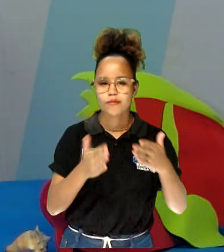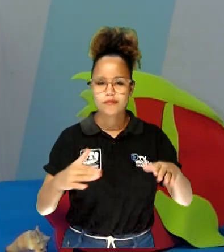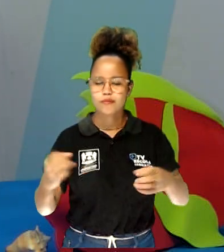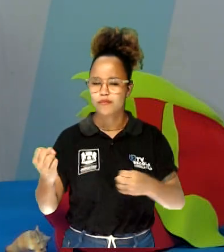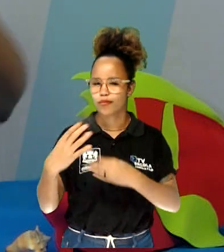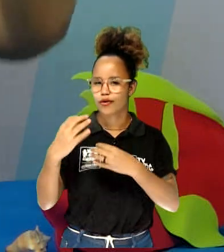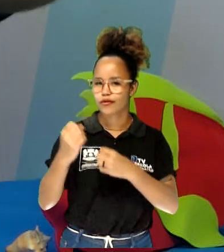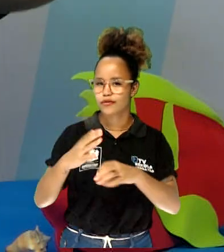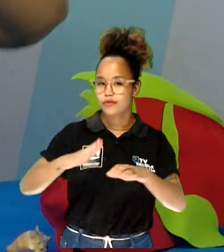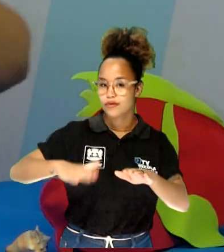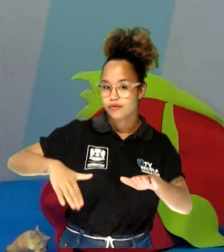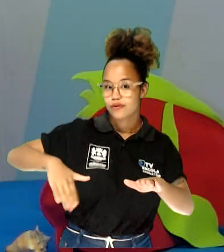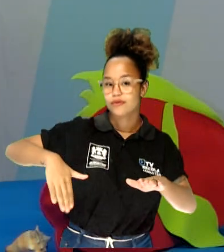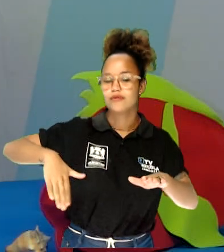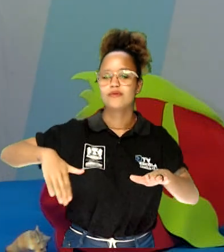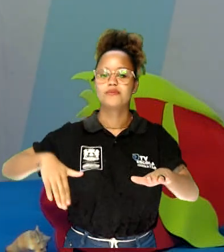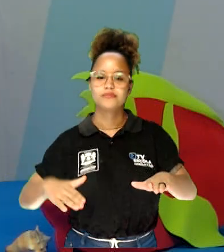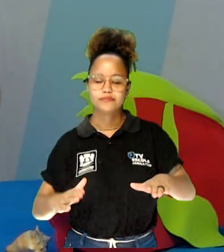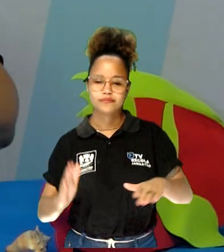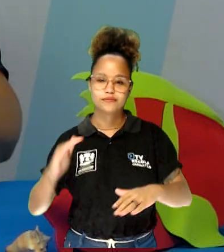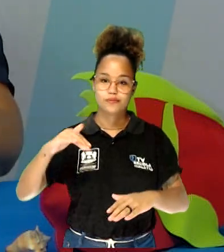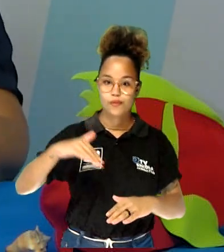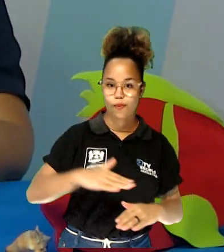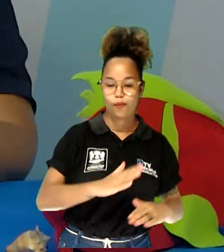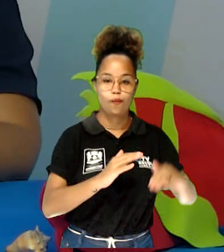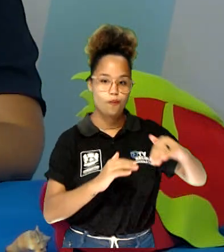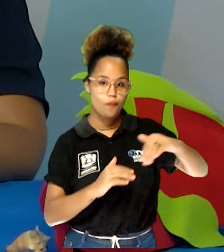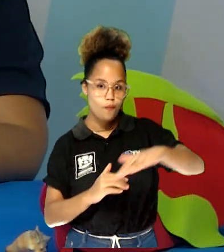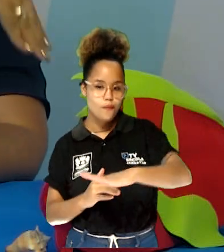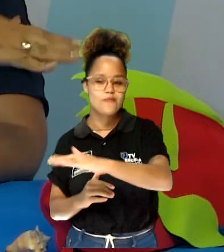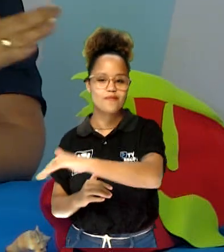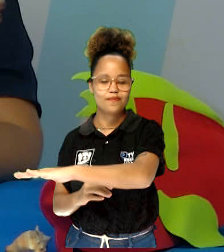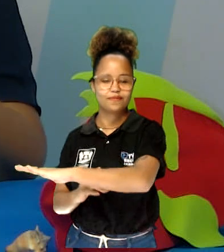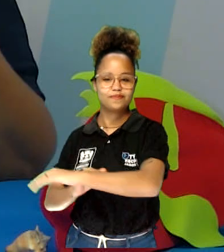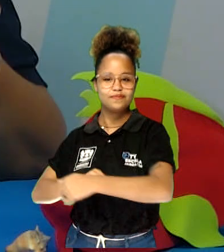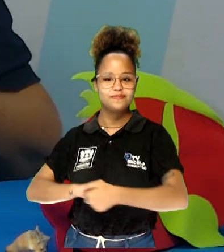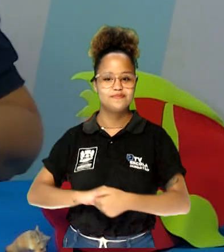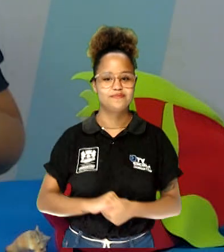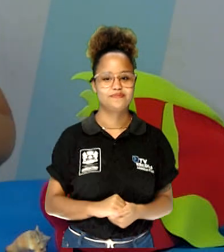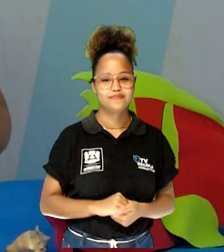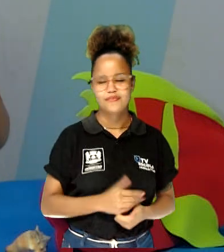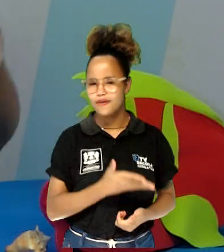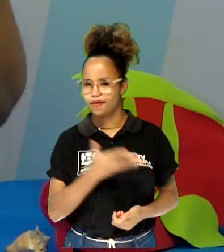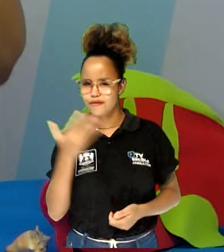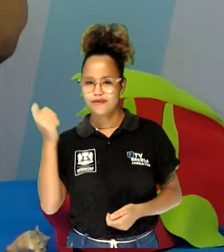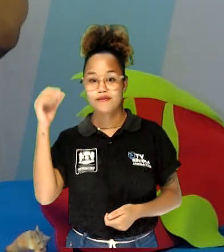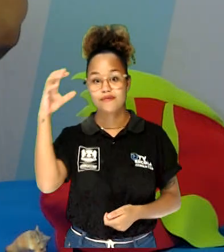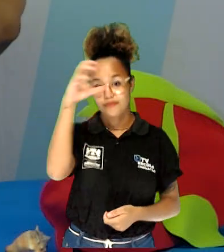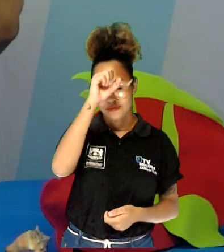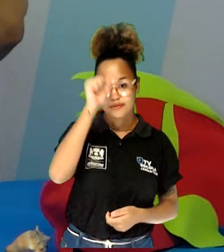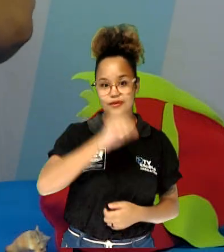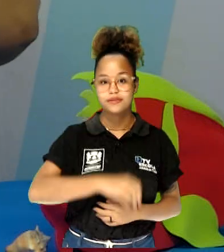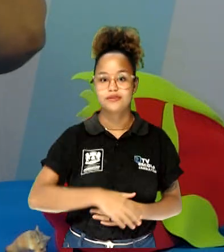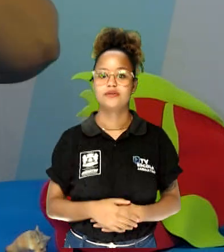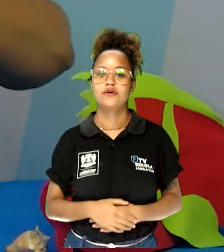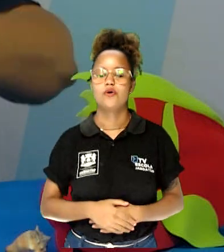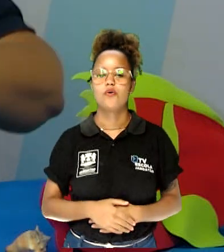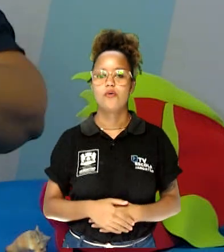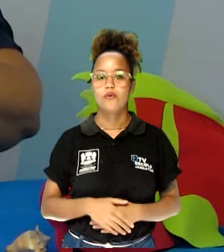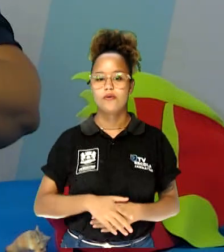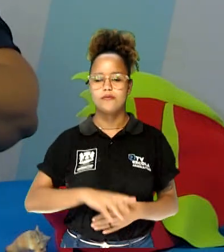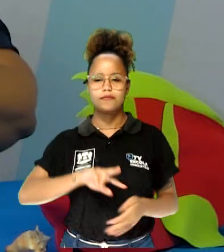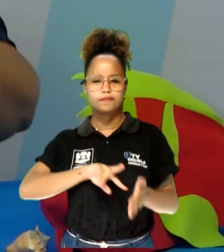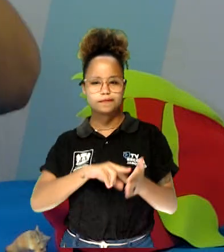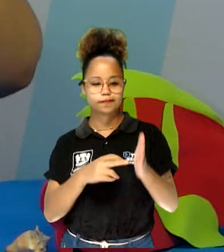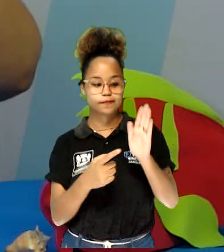ensina a nadar, nadar sobre as ondas pra lá e pra cá. Vamos aprender? A mãozinha de vocês agora é um peixinho.